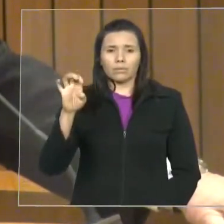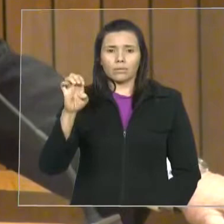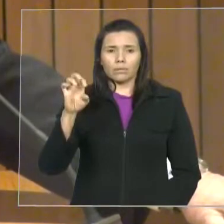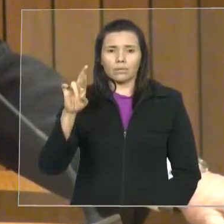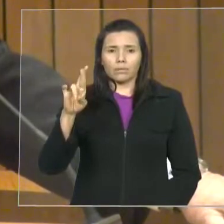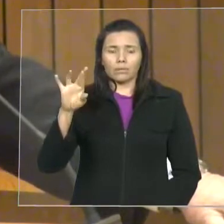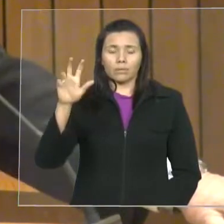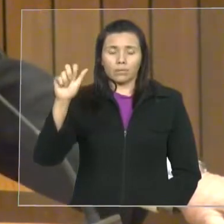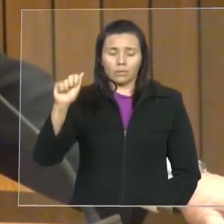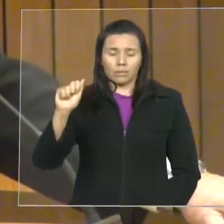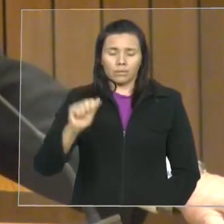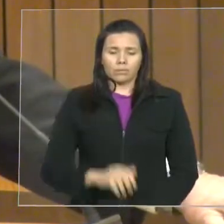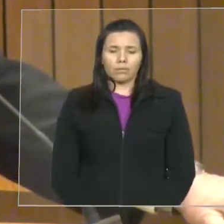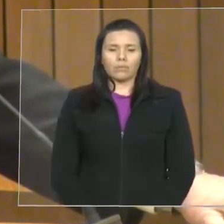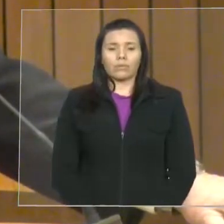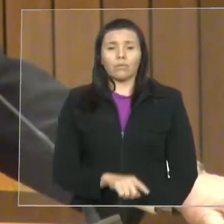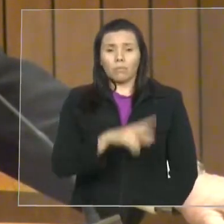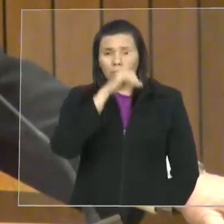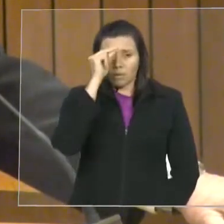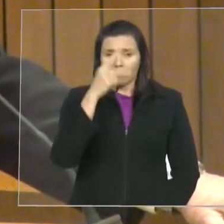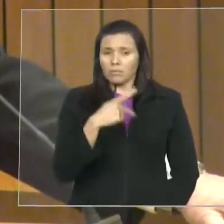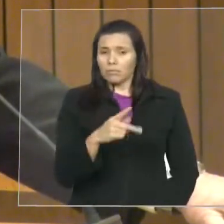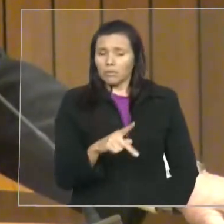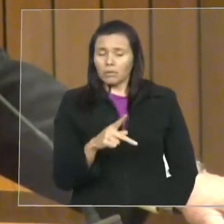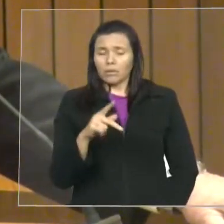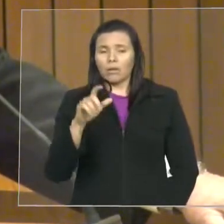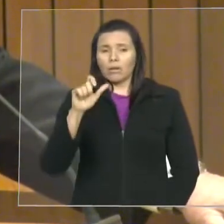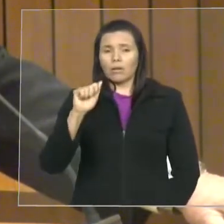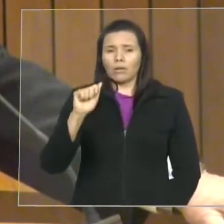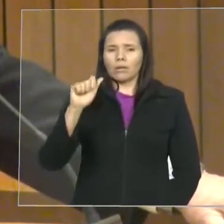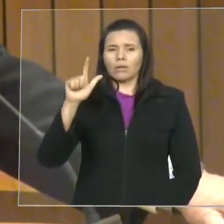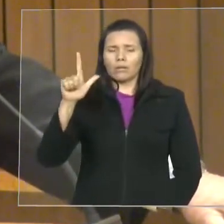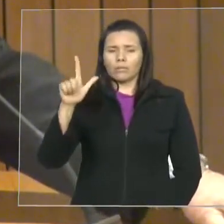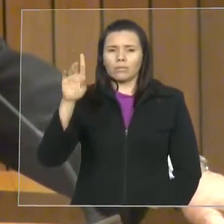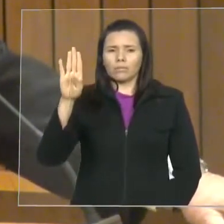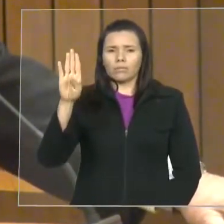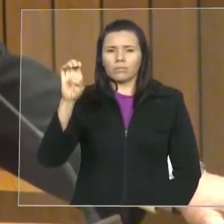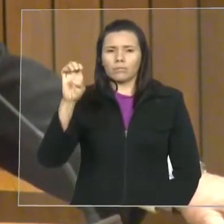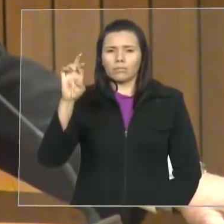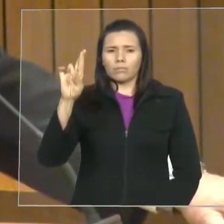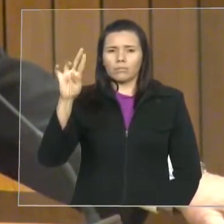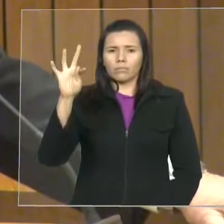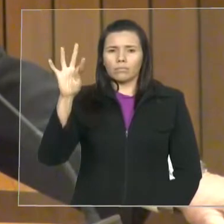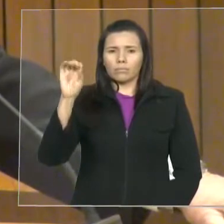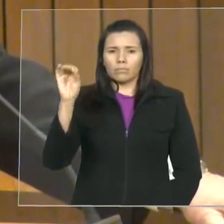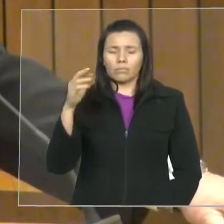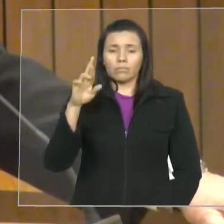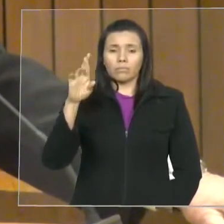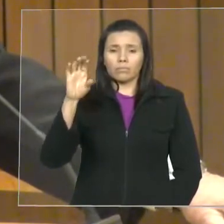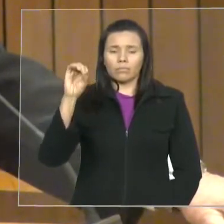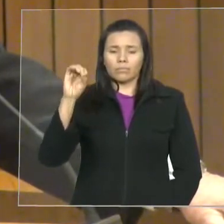governo do estado como mais asfalto